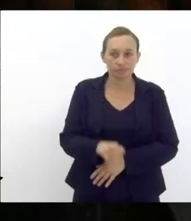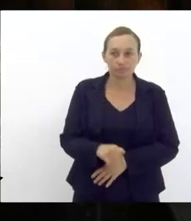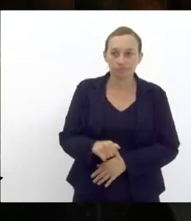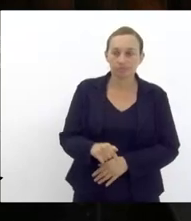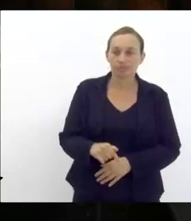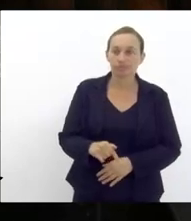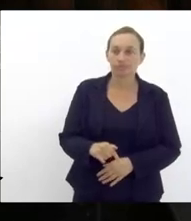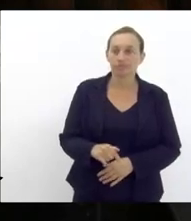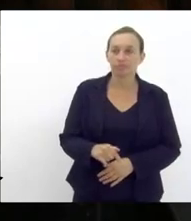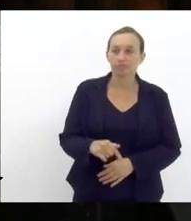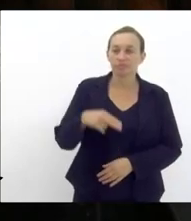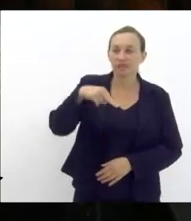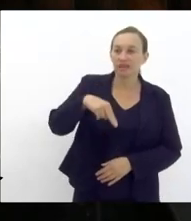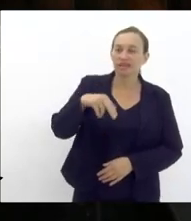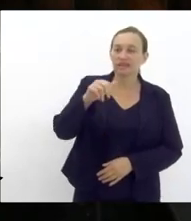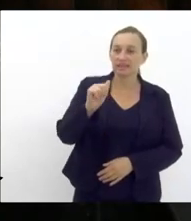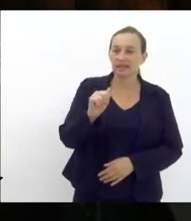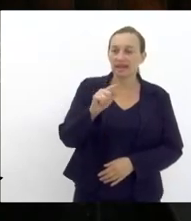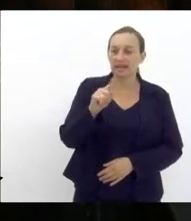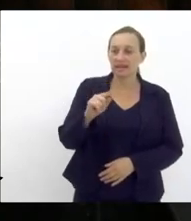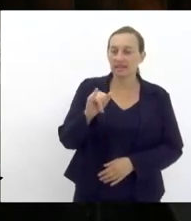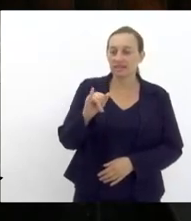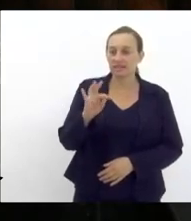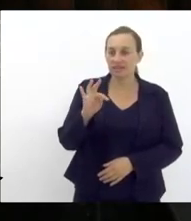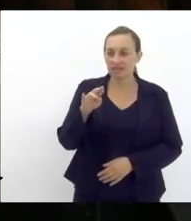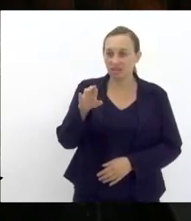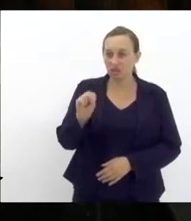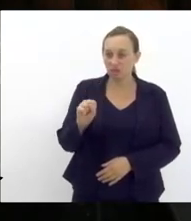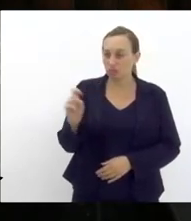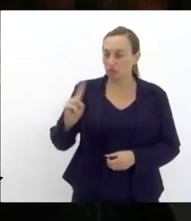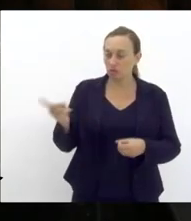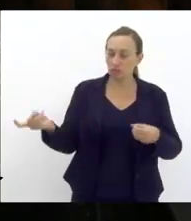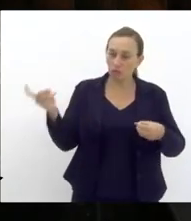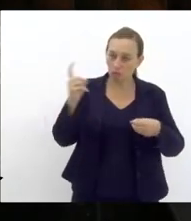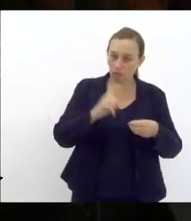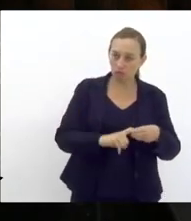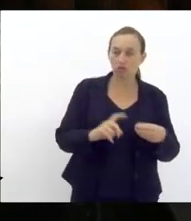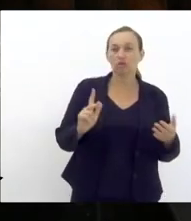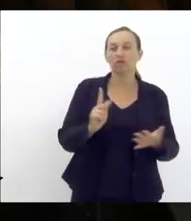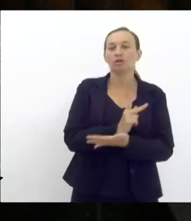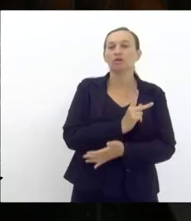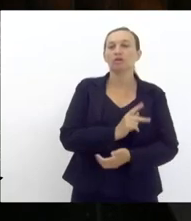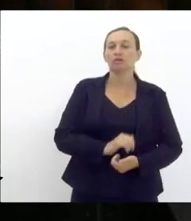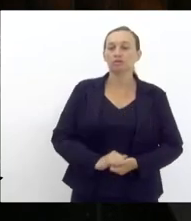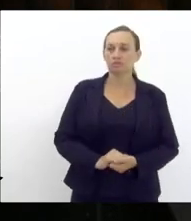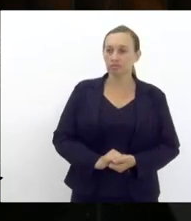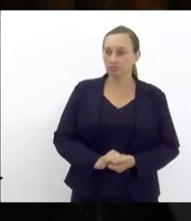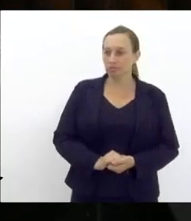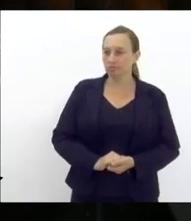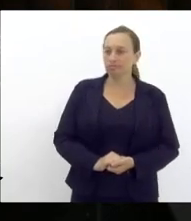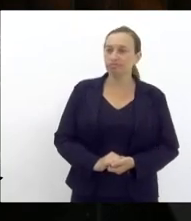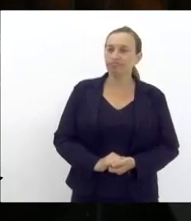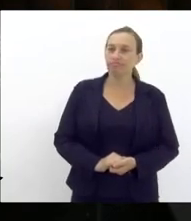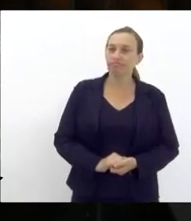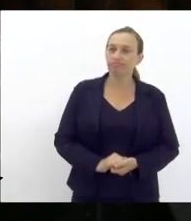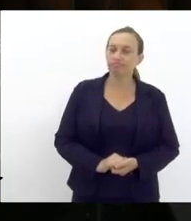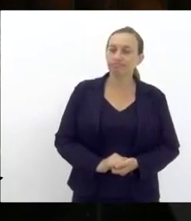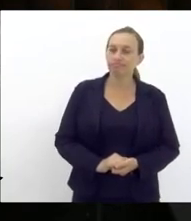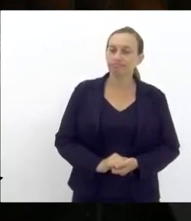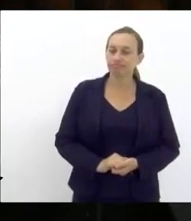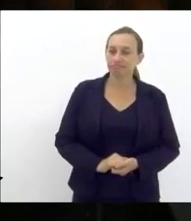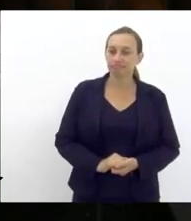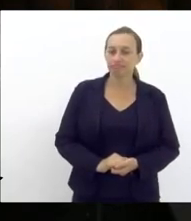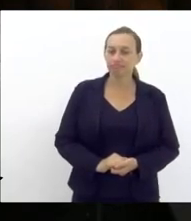época do nazi-fascismo não volte a ocorrer temos que